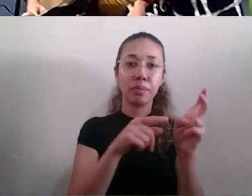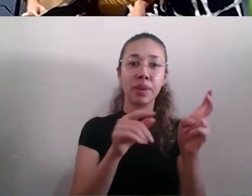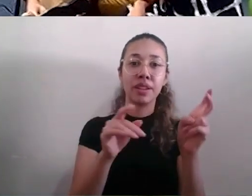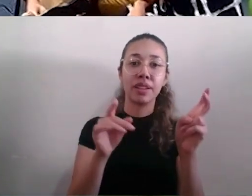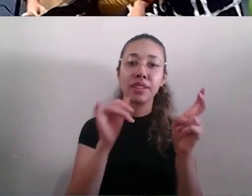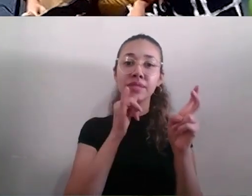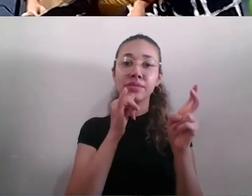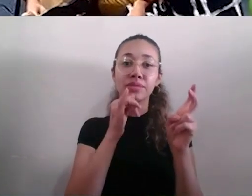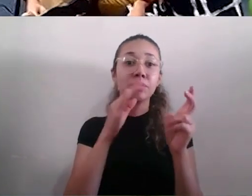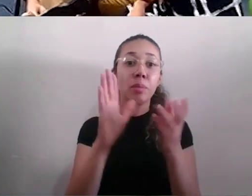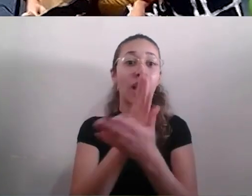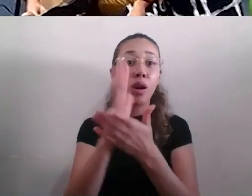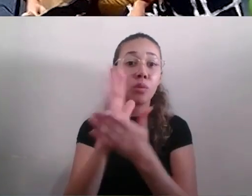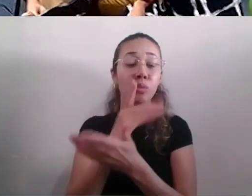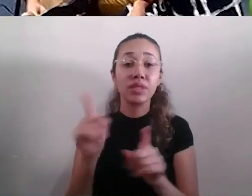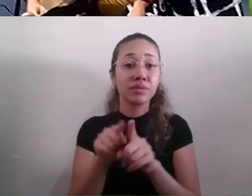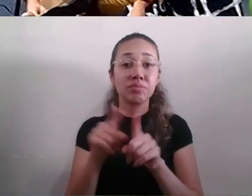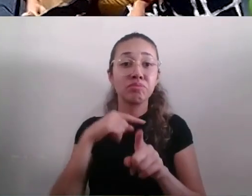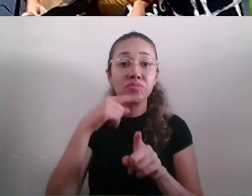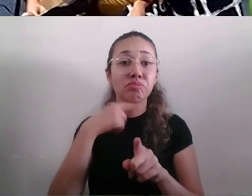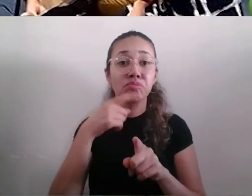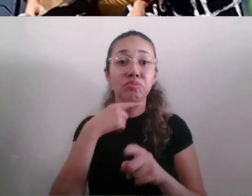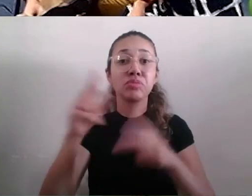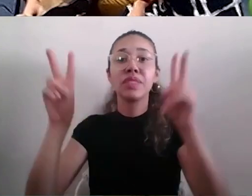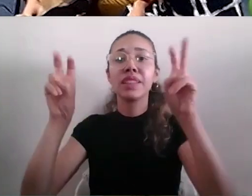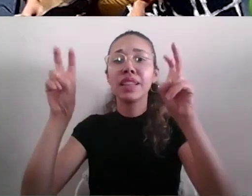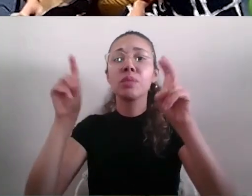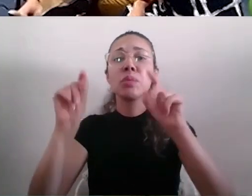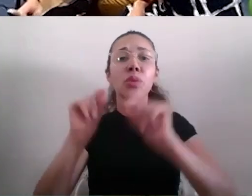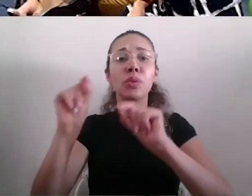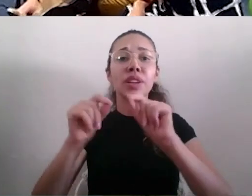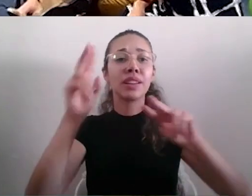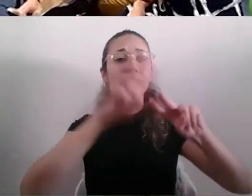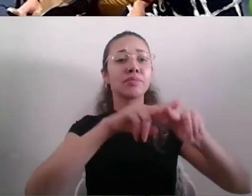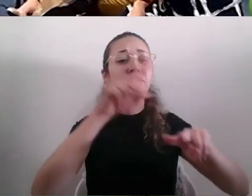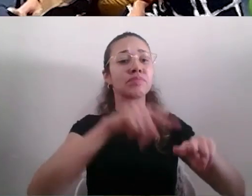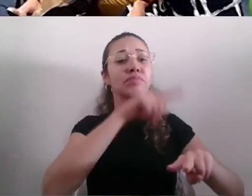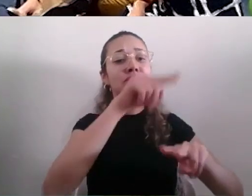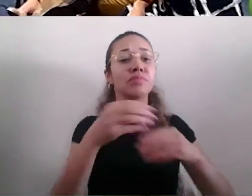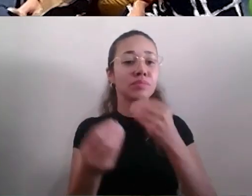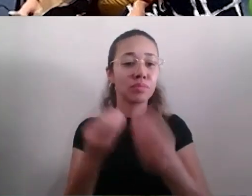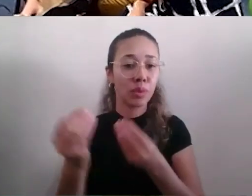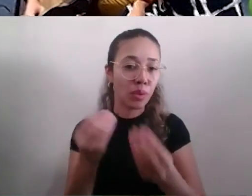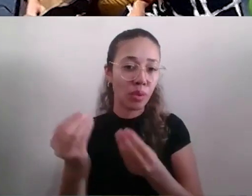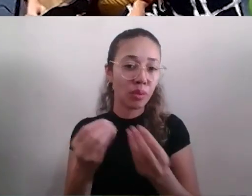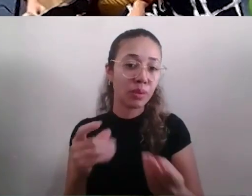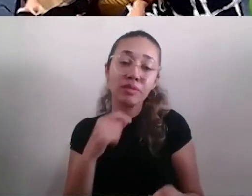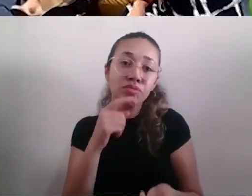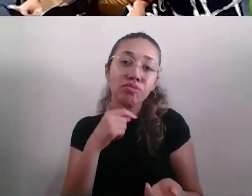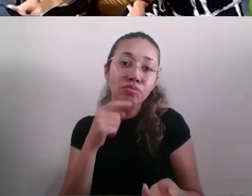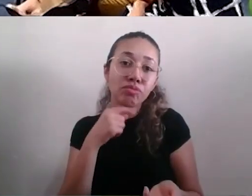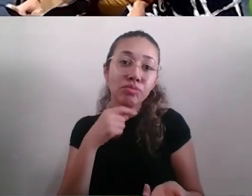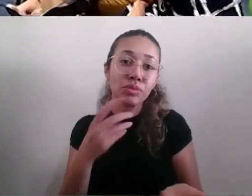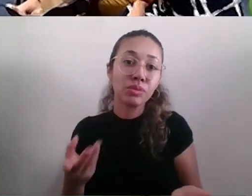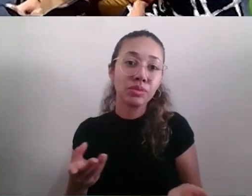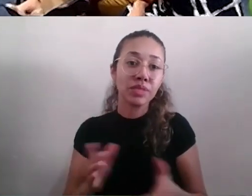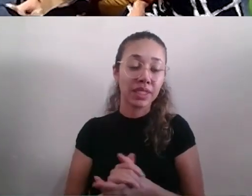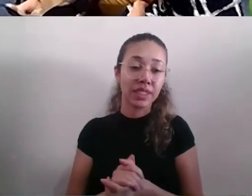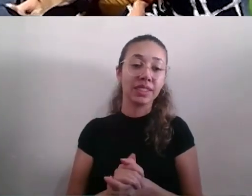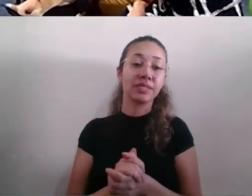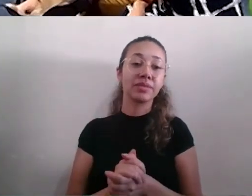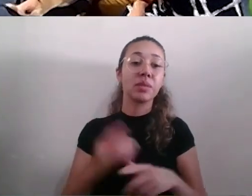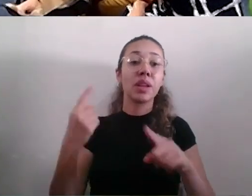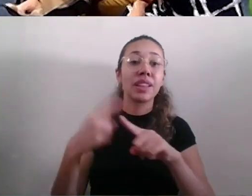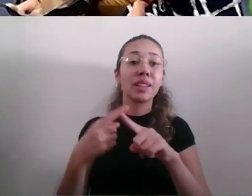também não conseguem explicar que diabo é isso. Porque aí vem aquela coisa, e o Champinha? Mas e o Champinha? E quando as pessoas dizem